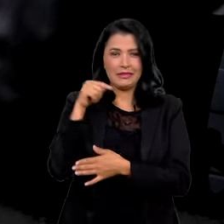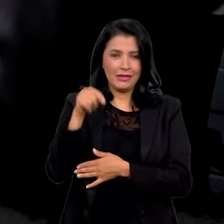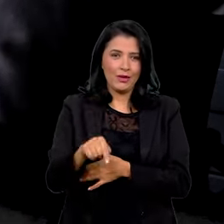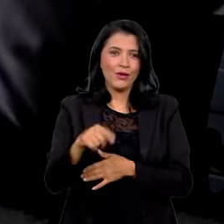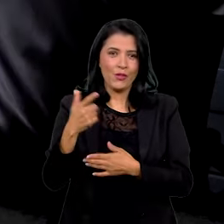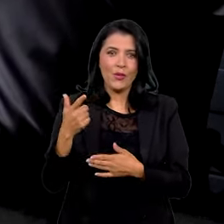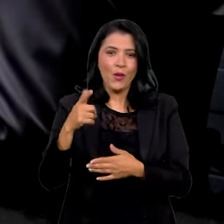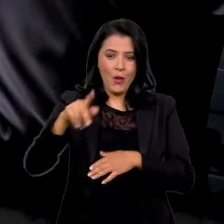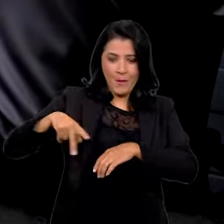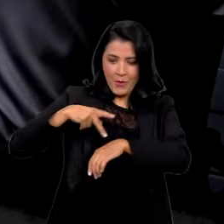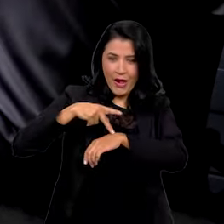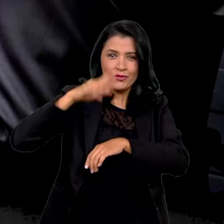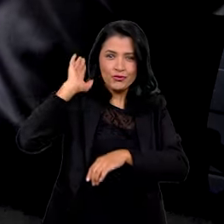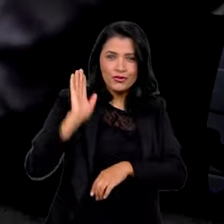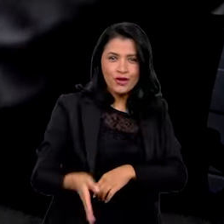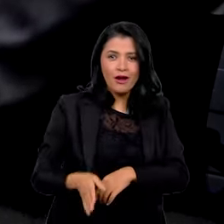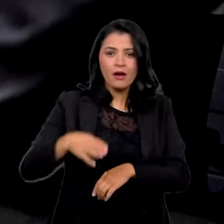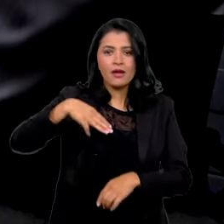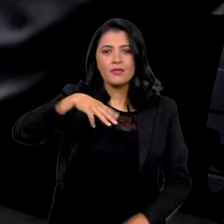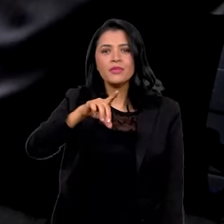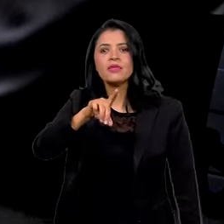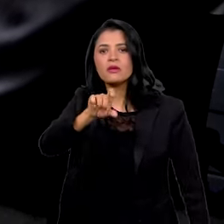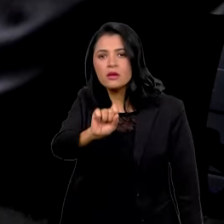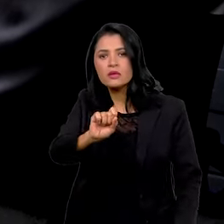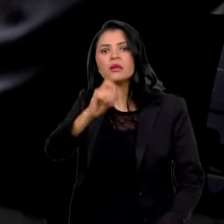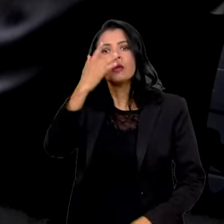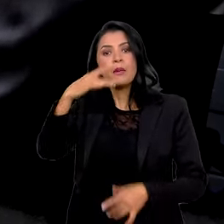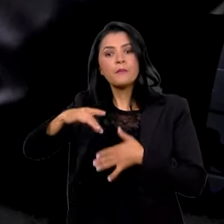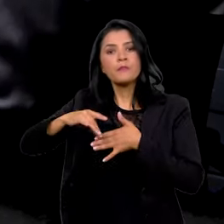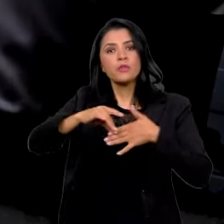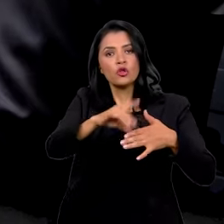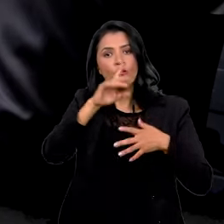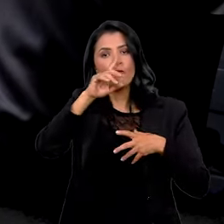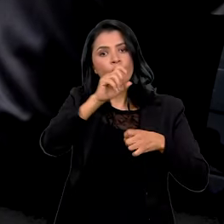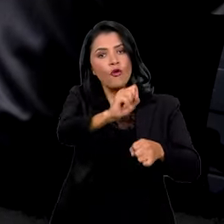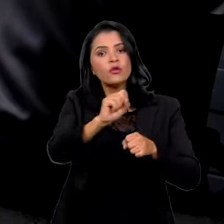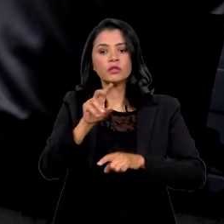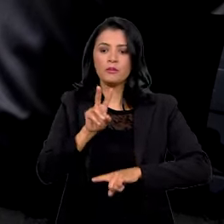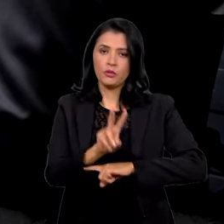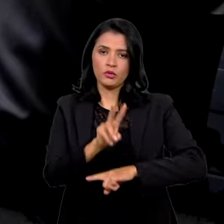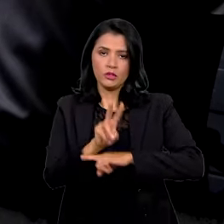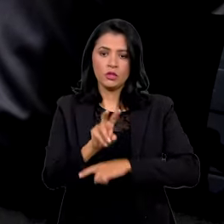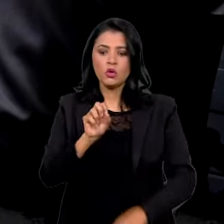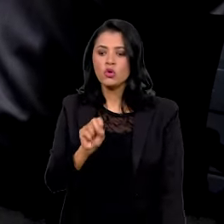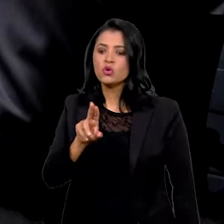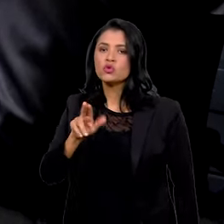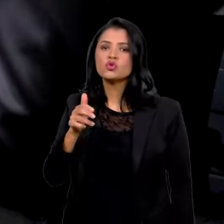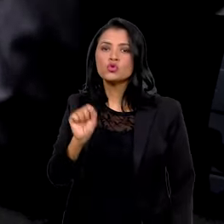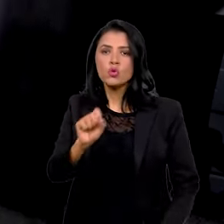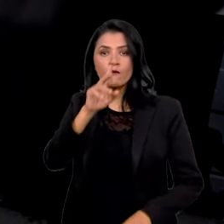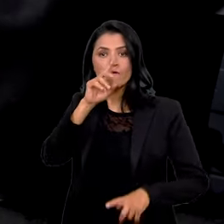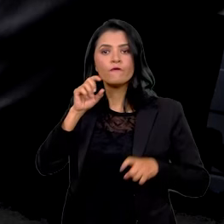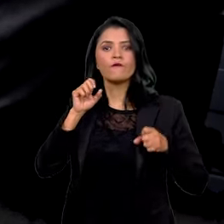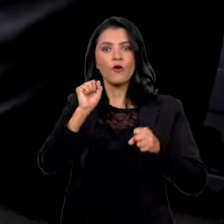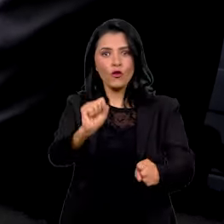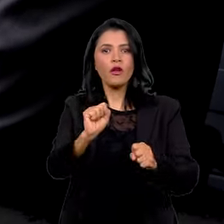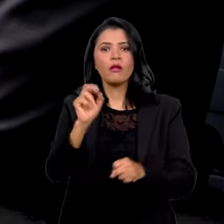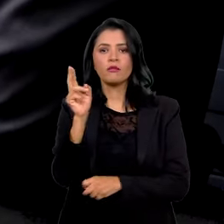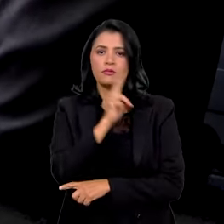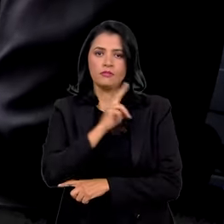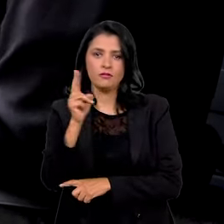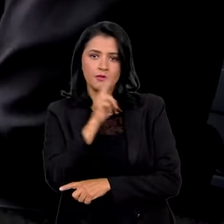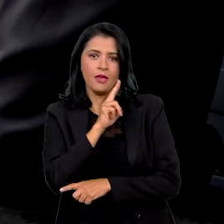passou que o país já passou né o MDS enviou a força de proteção do suas para fortalecer as ações